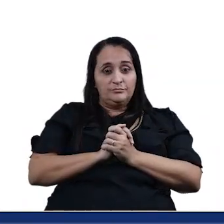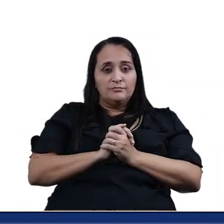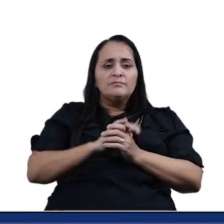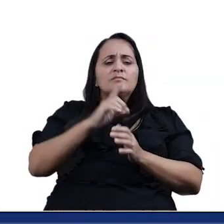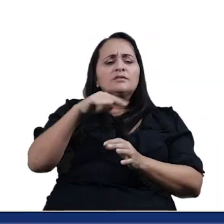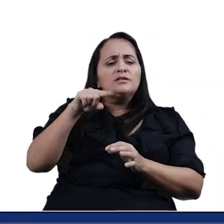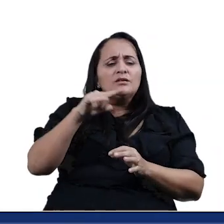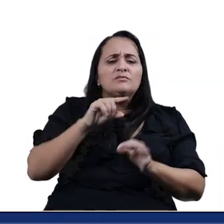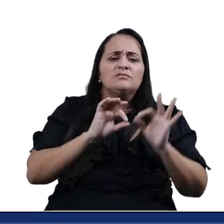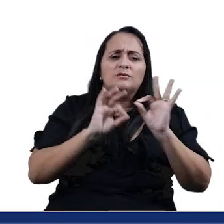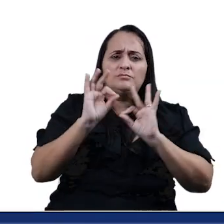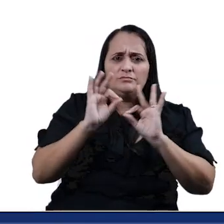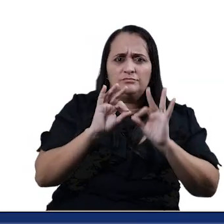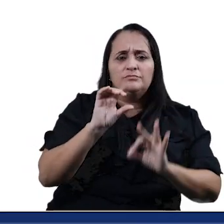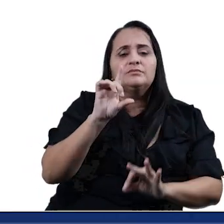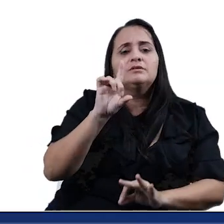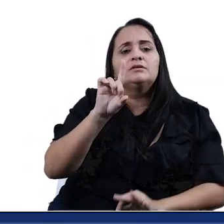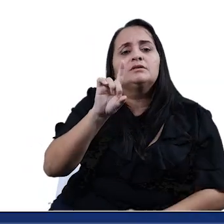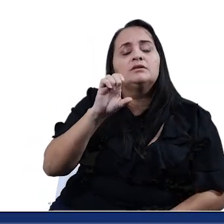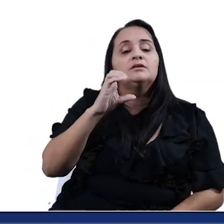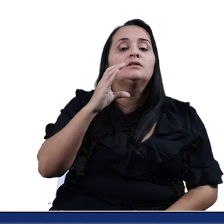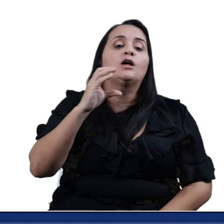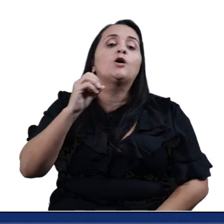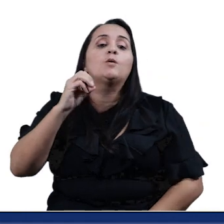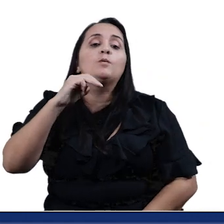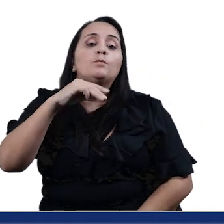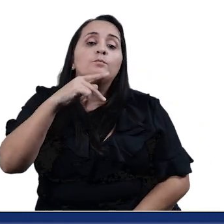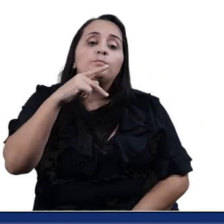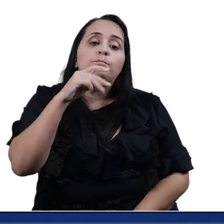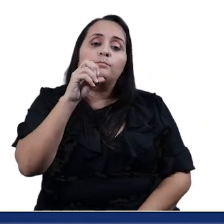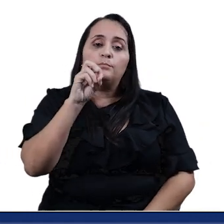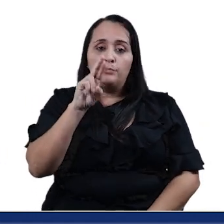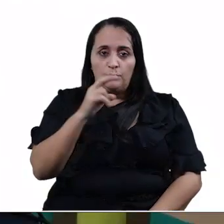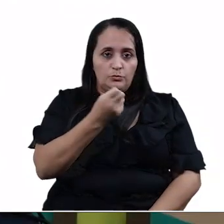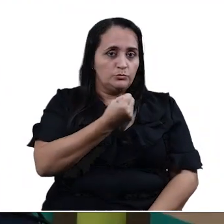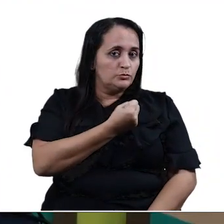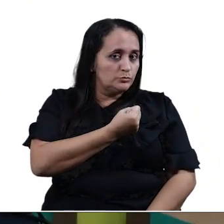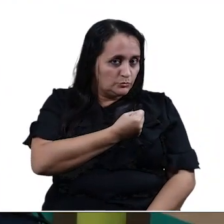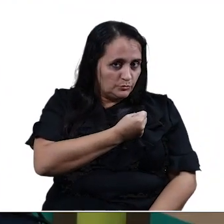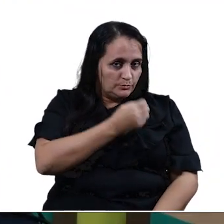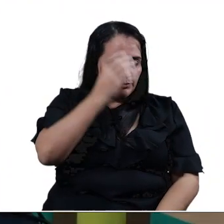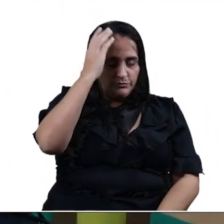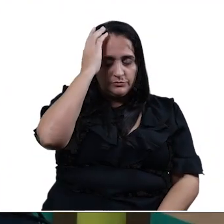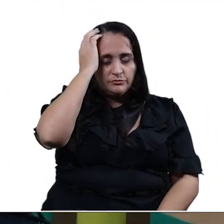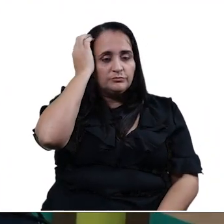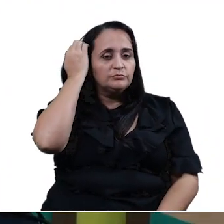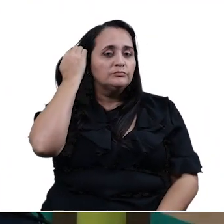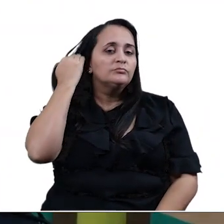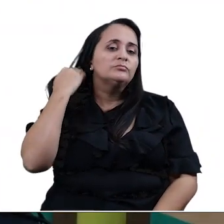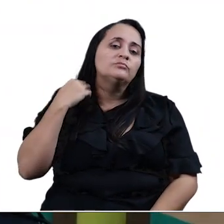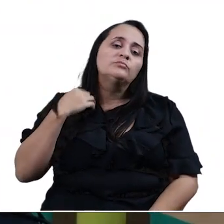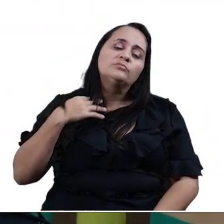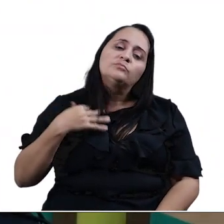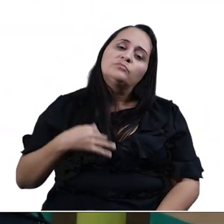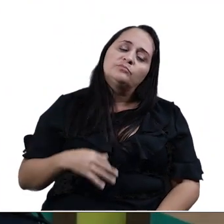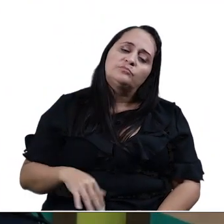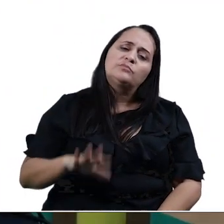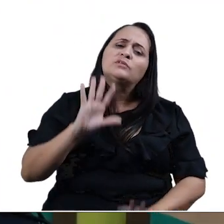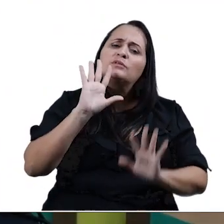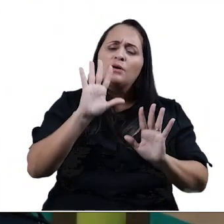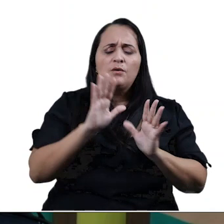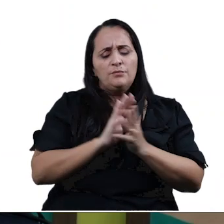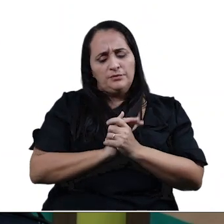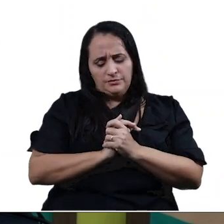Vamos decompor estes números. Lembra? O que a gente aprendeu